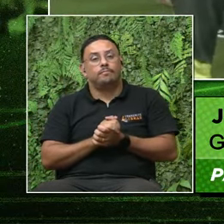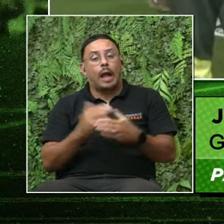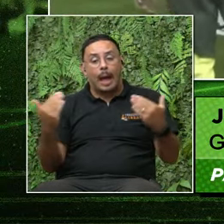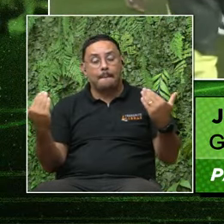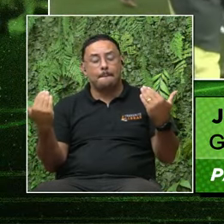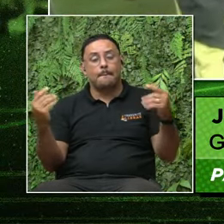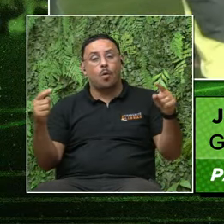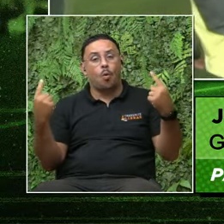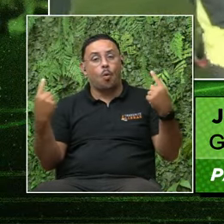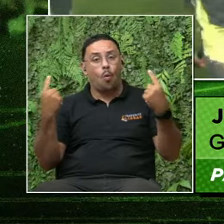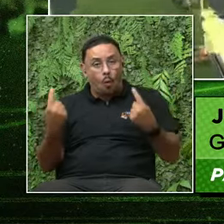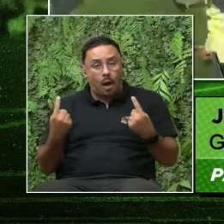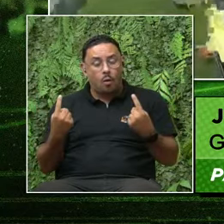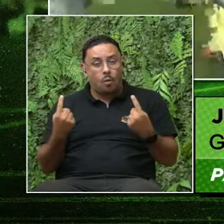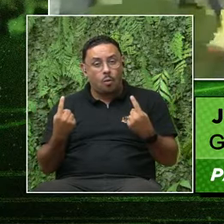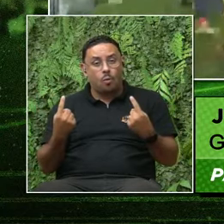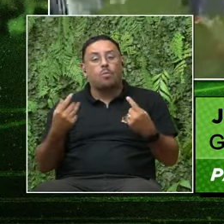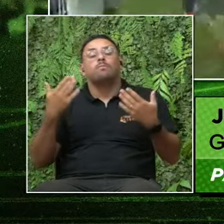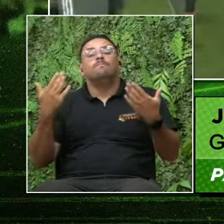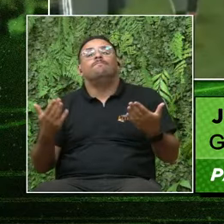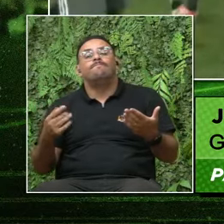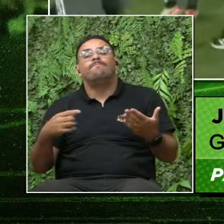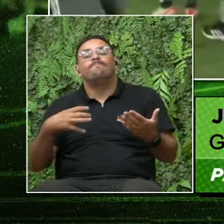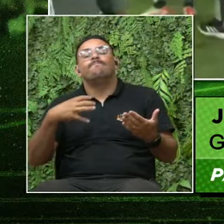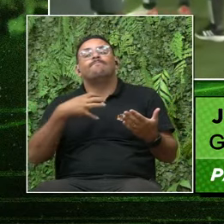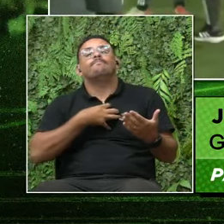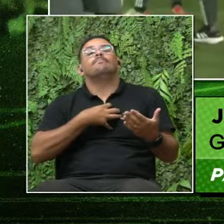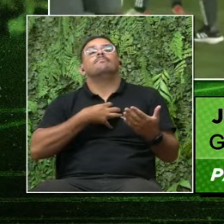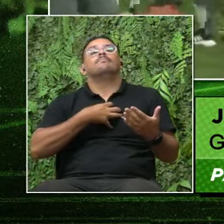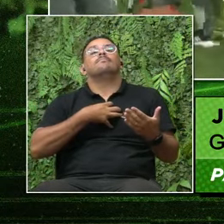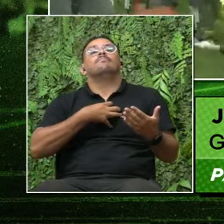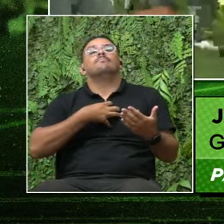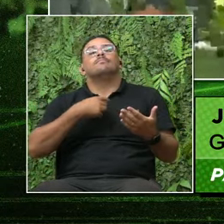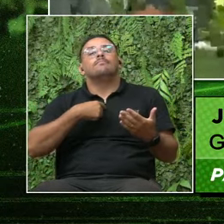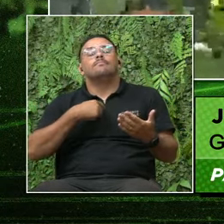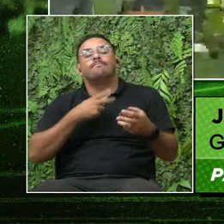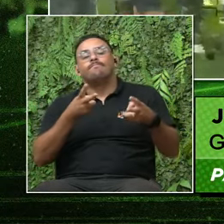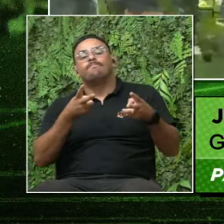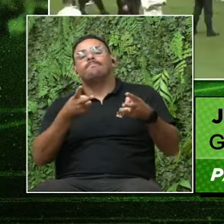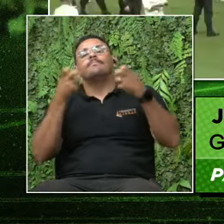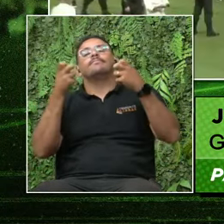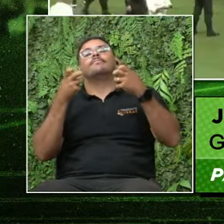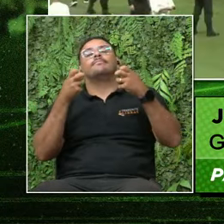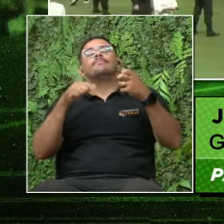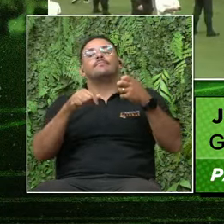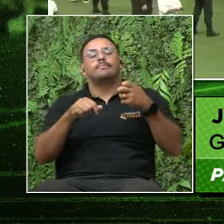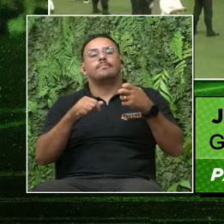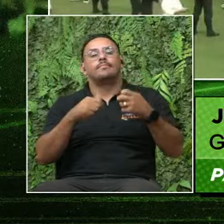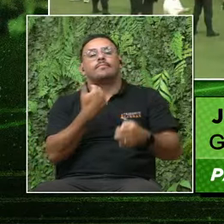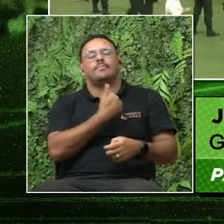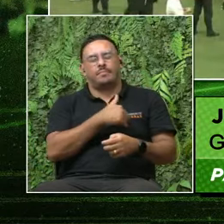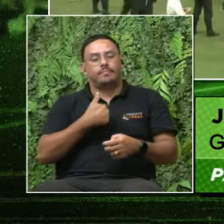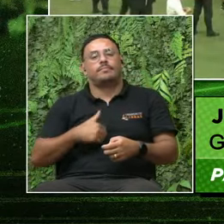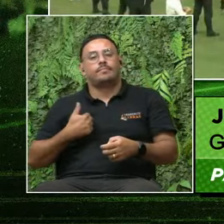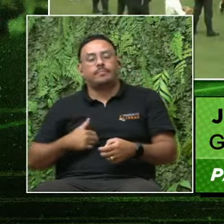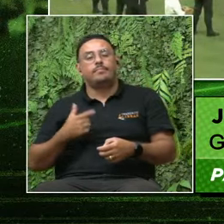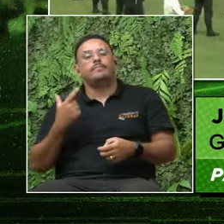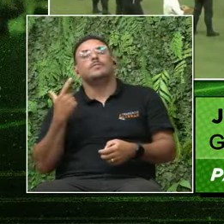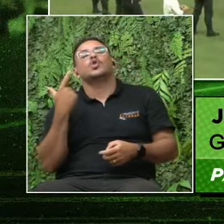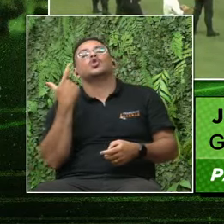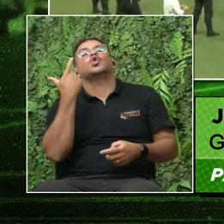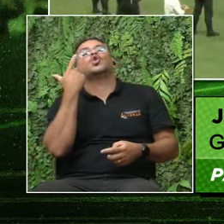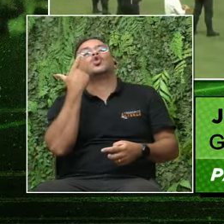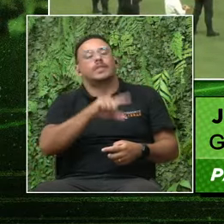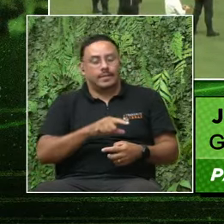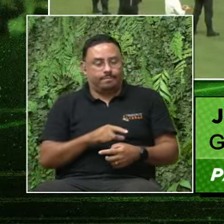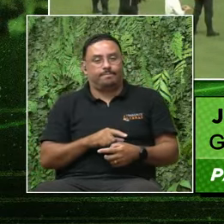jogo Bob A sensação que eu tive aqui no Mineirão é que o Atlético iria virar a